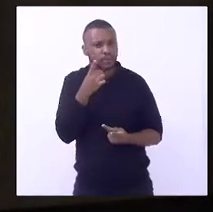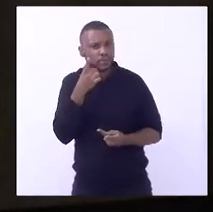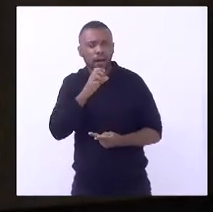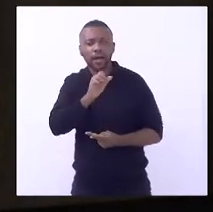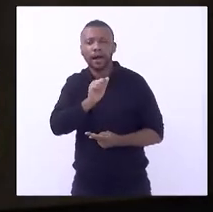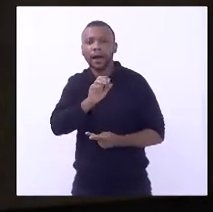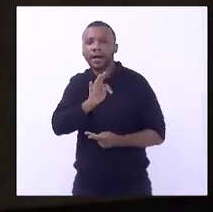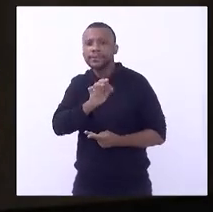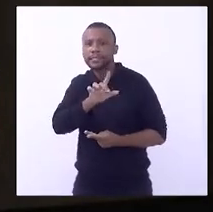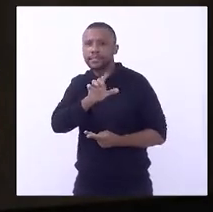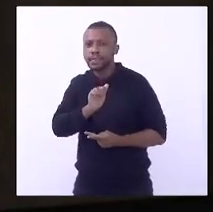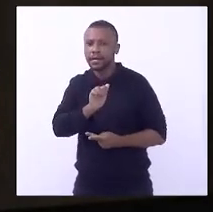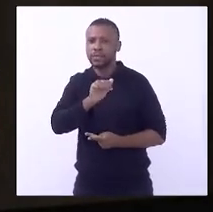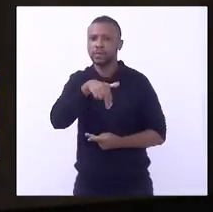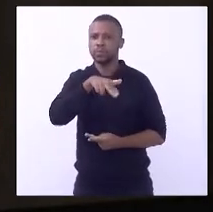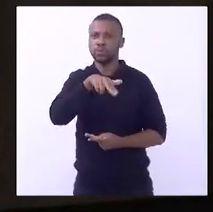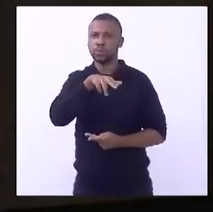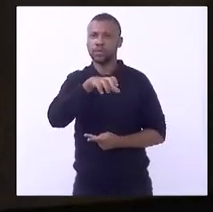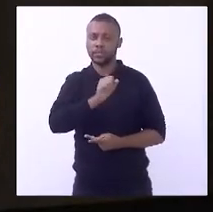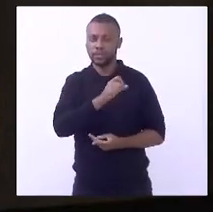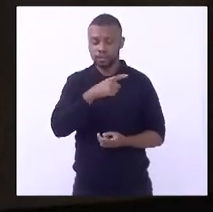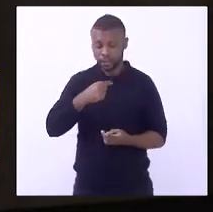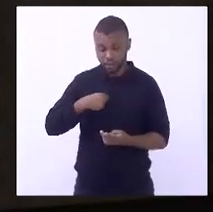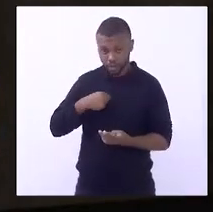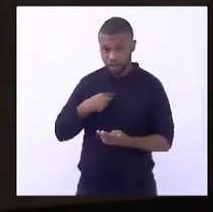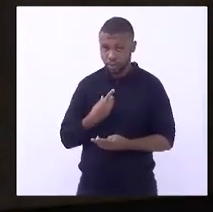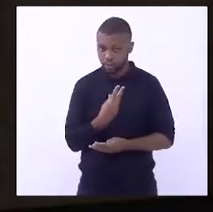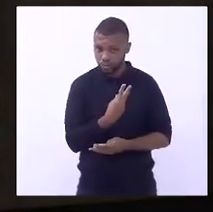Átila Nunes e eu